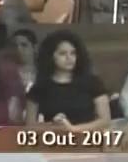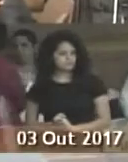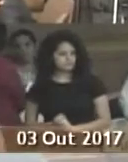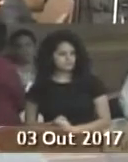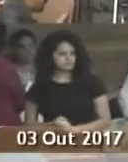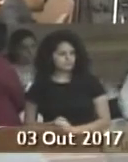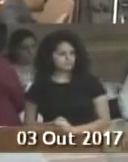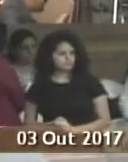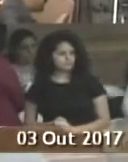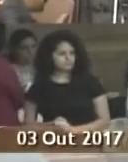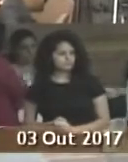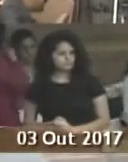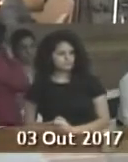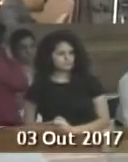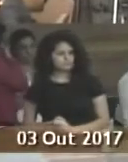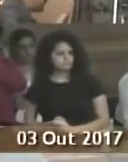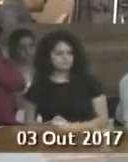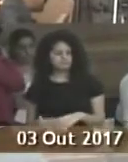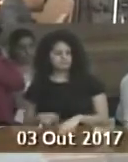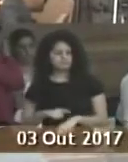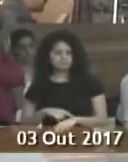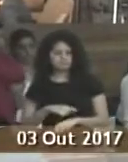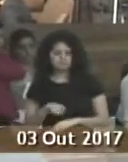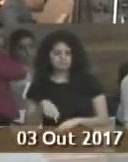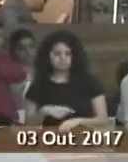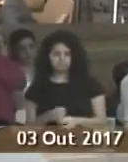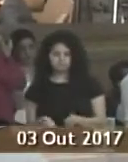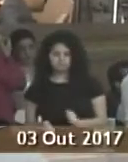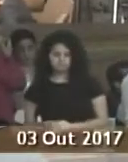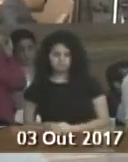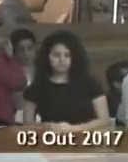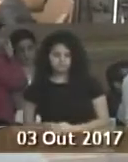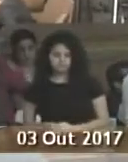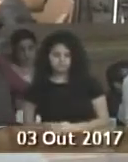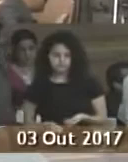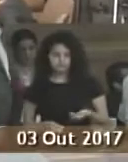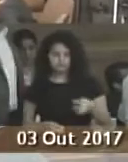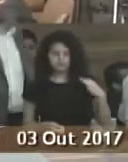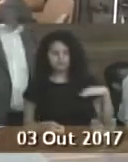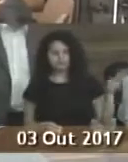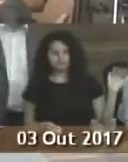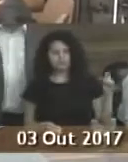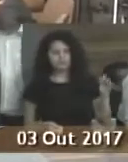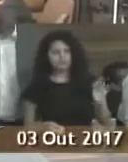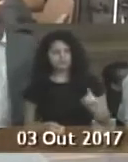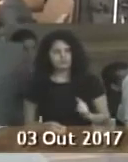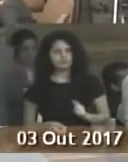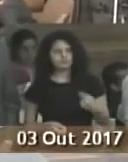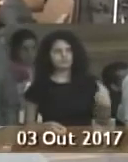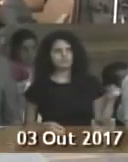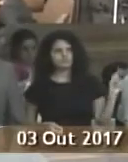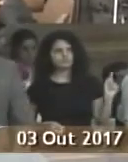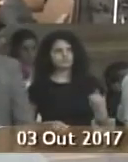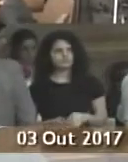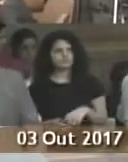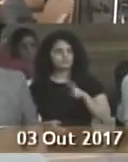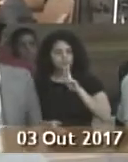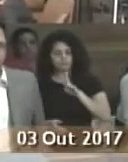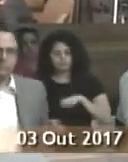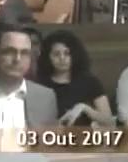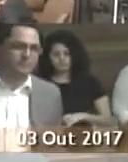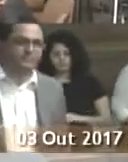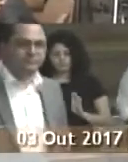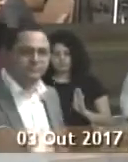eu não deu tempo. Na semana passada, todos nós aqui pudemos observar pela rede social que tinha